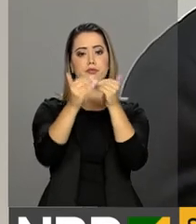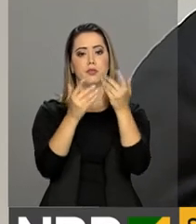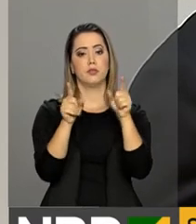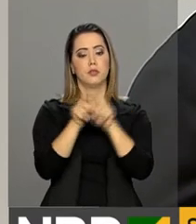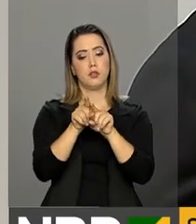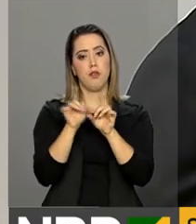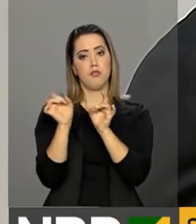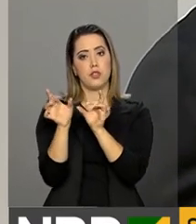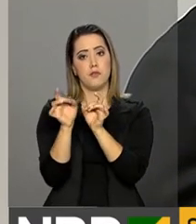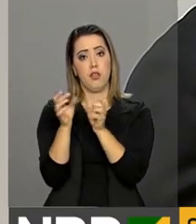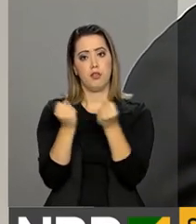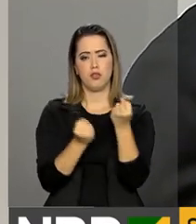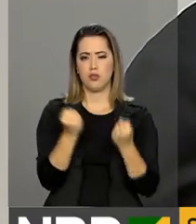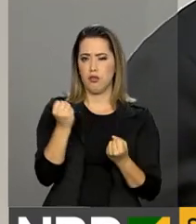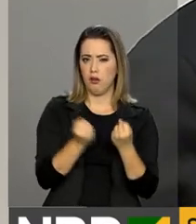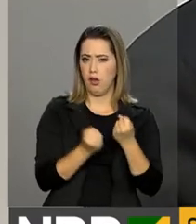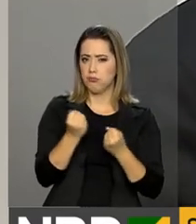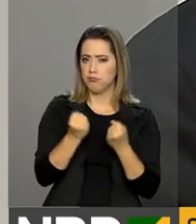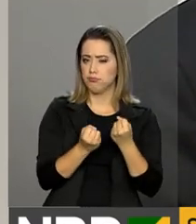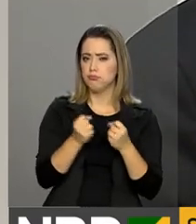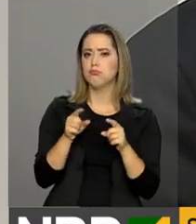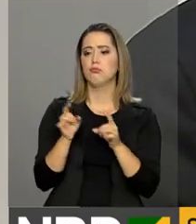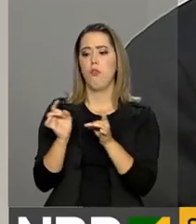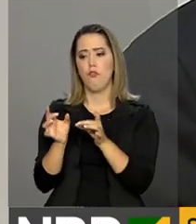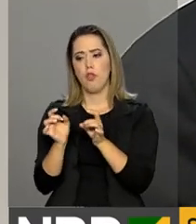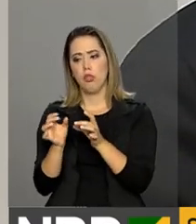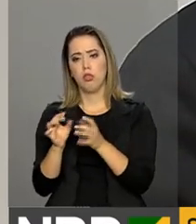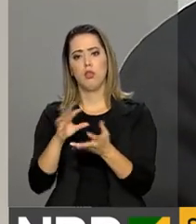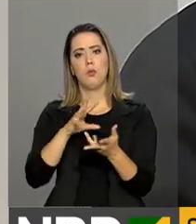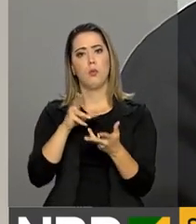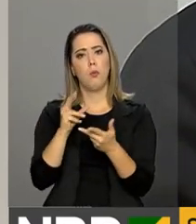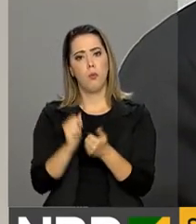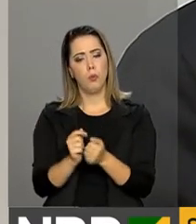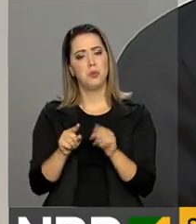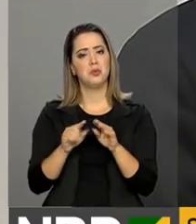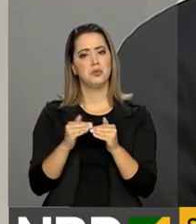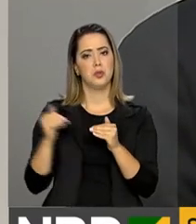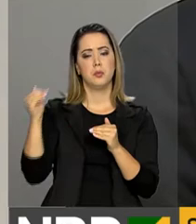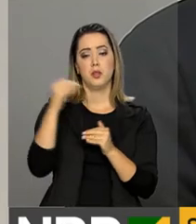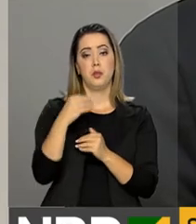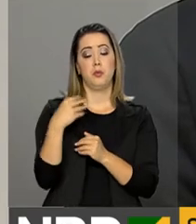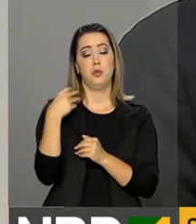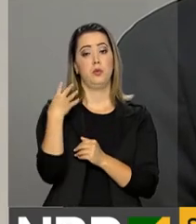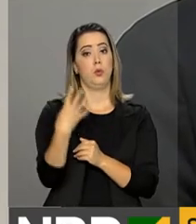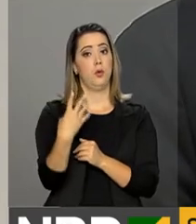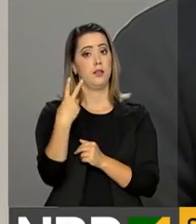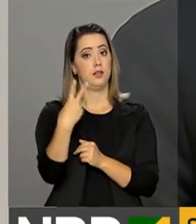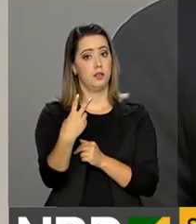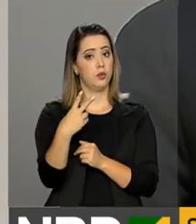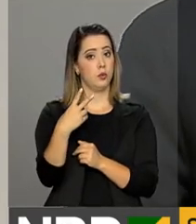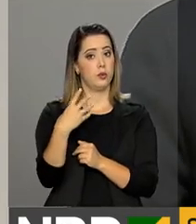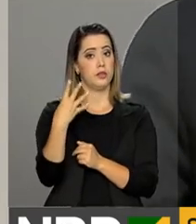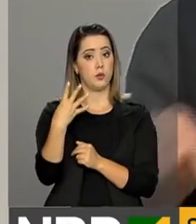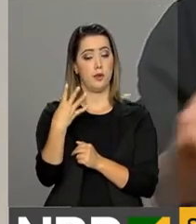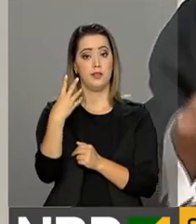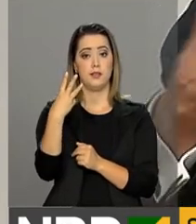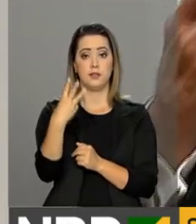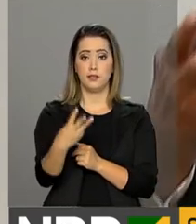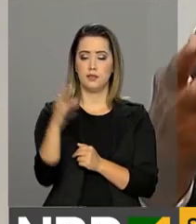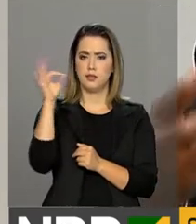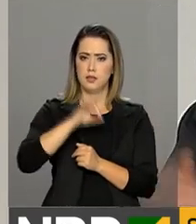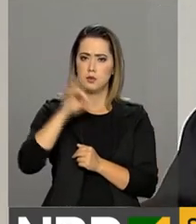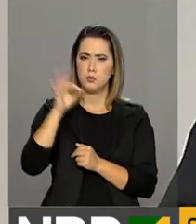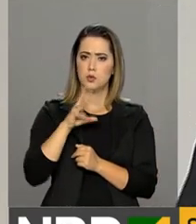exportações de veículos para o exterior aumentou 42 43% tudo isso sugere